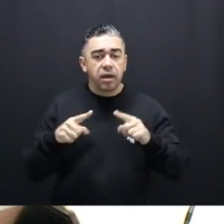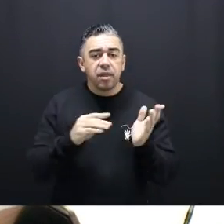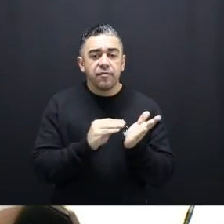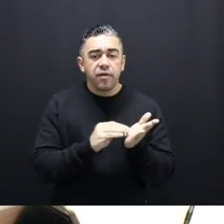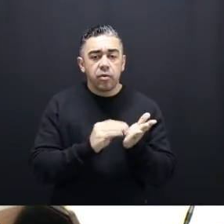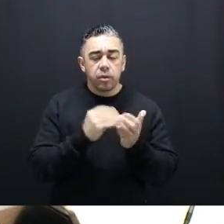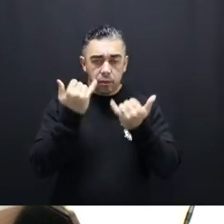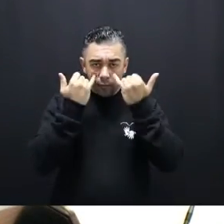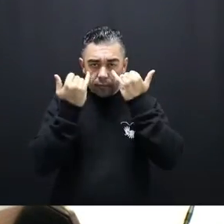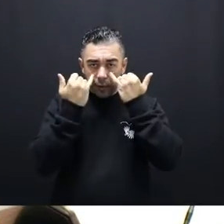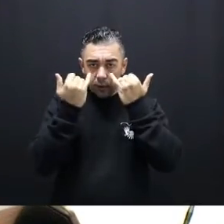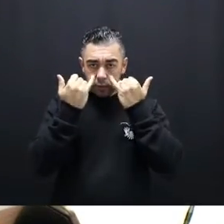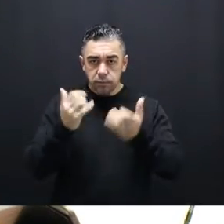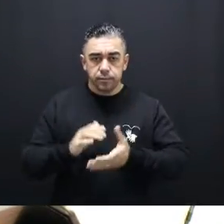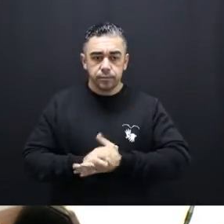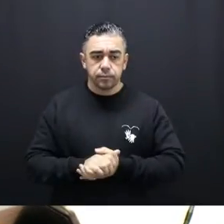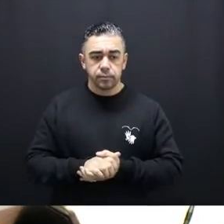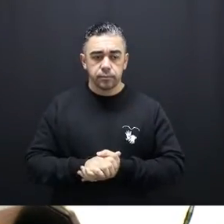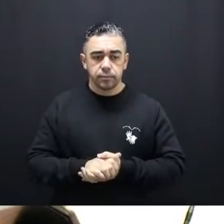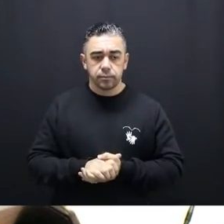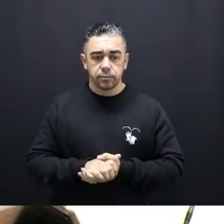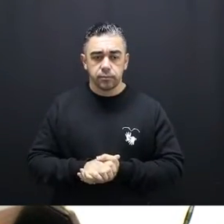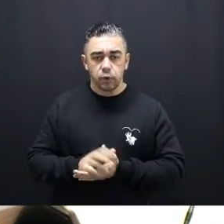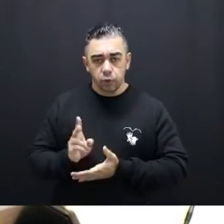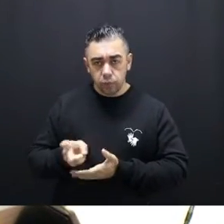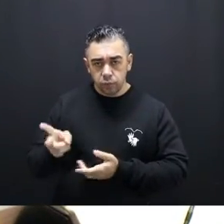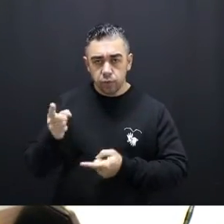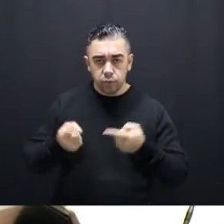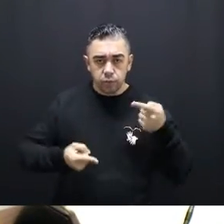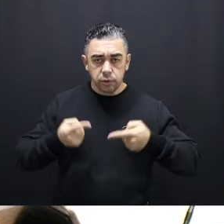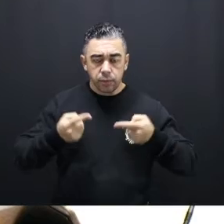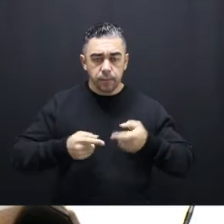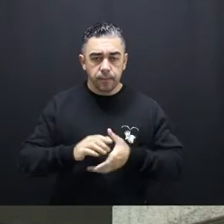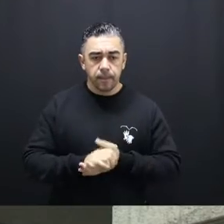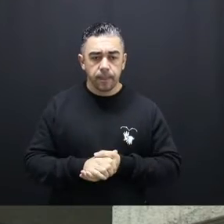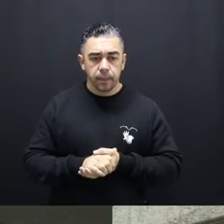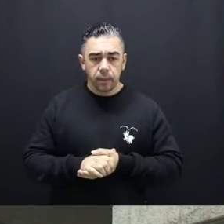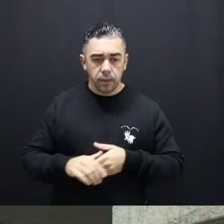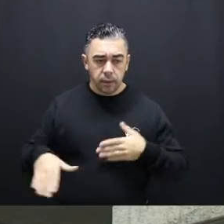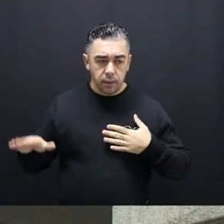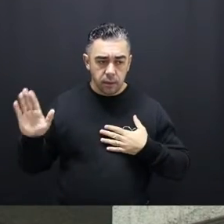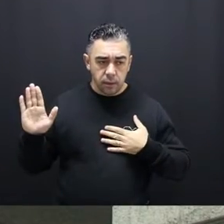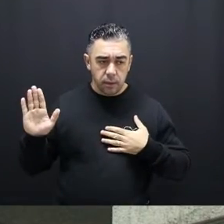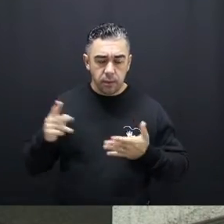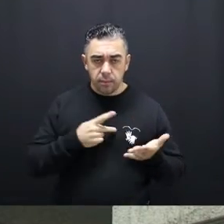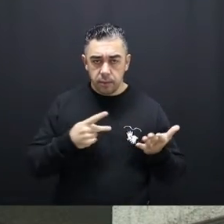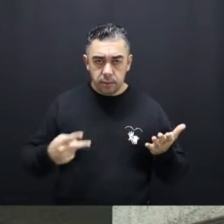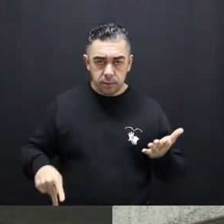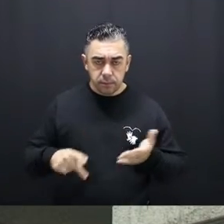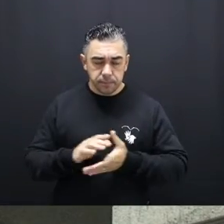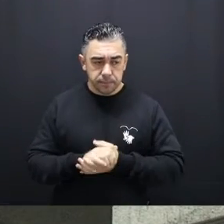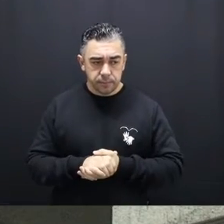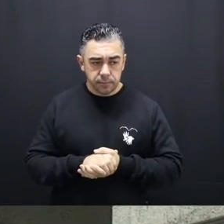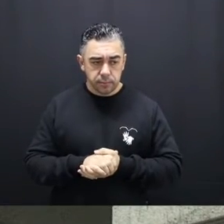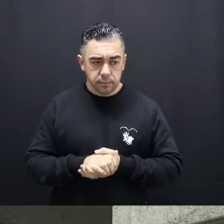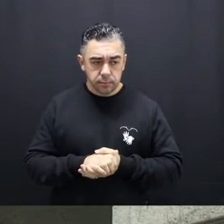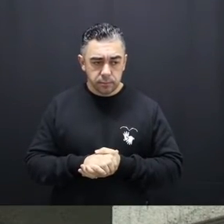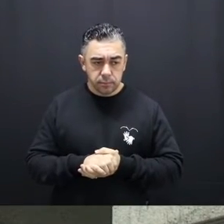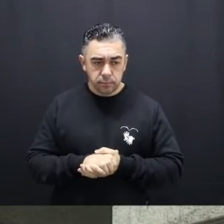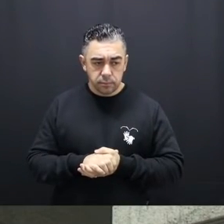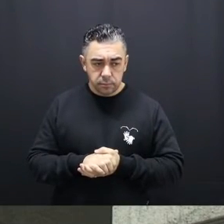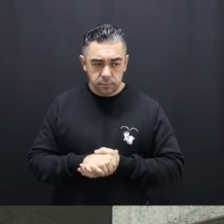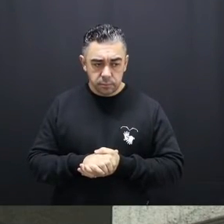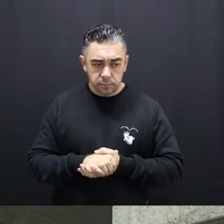bem vago mesmo e permanece em discussão é presidente a palavra a vereadora Fátima de Paula só